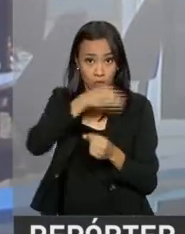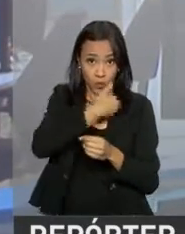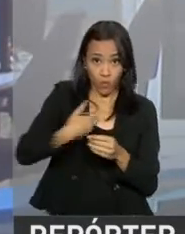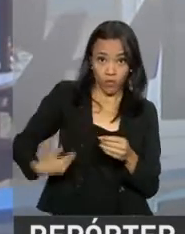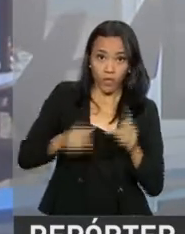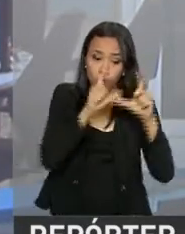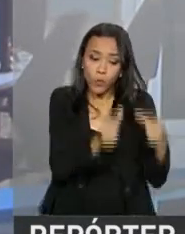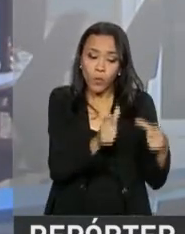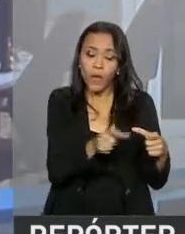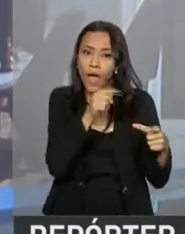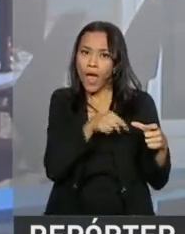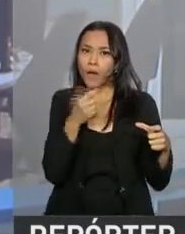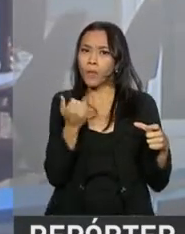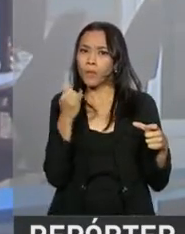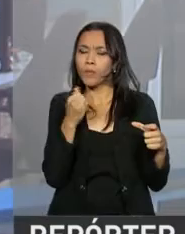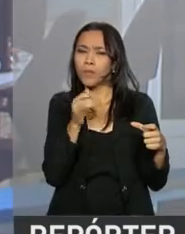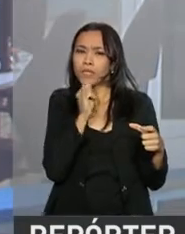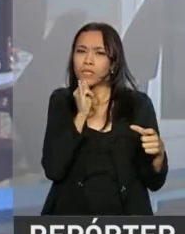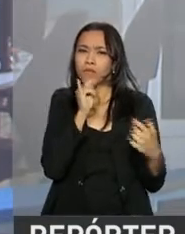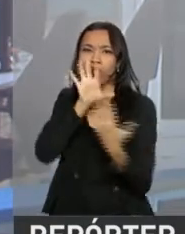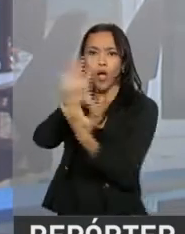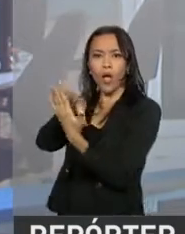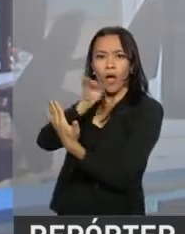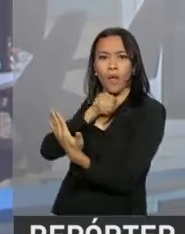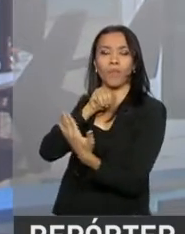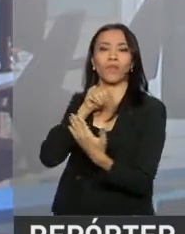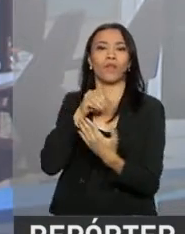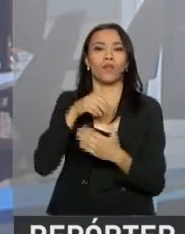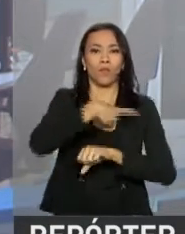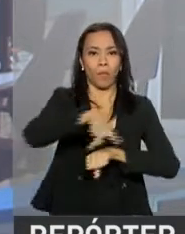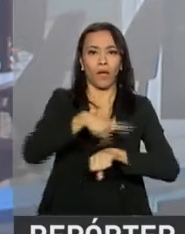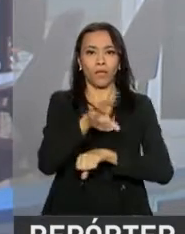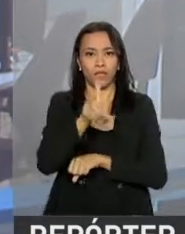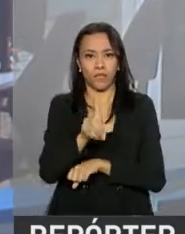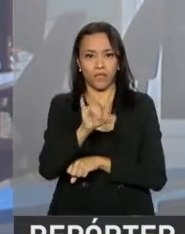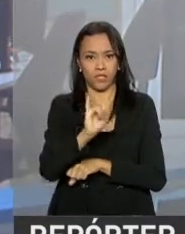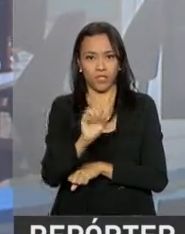uma experiência da Dinamarca e vai incentivar ideias criativas